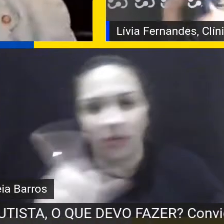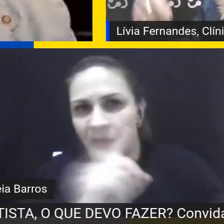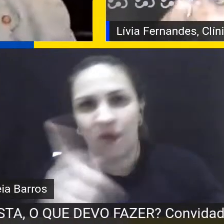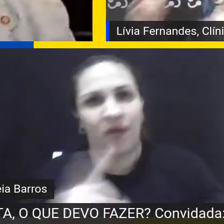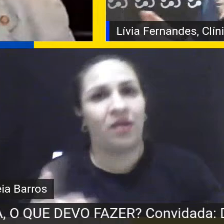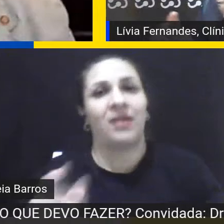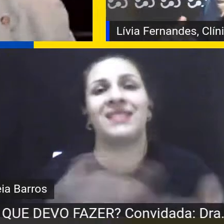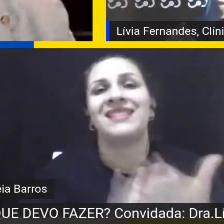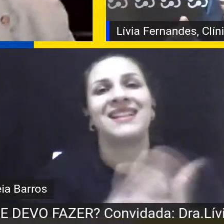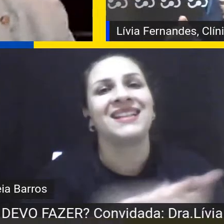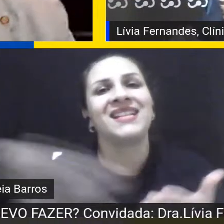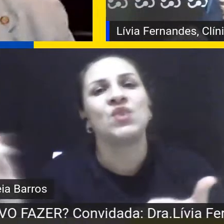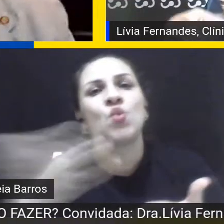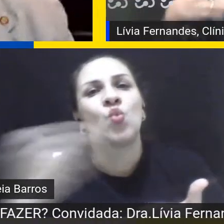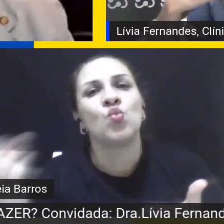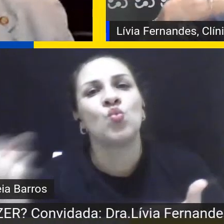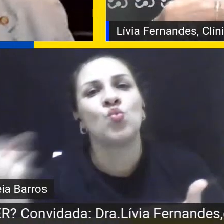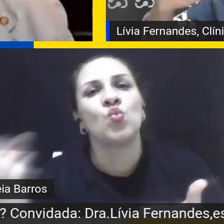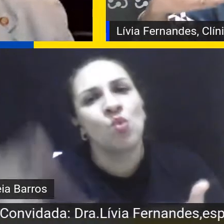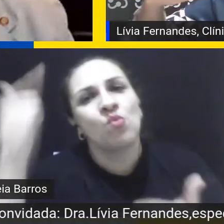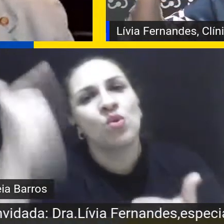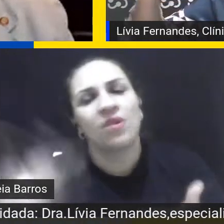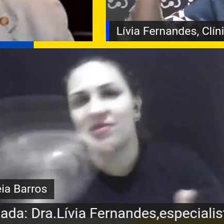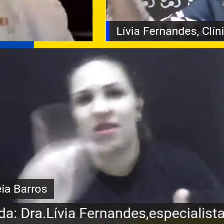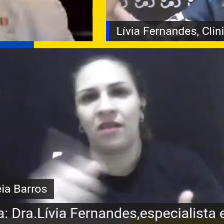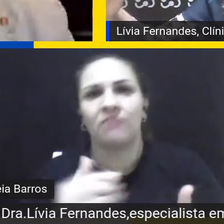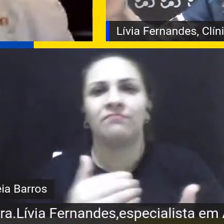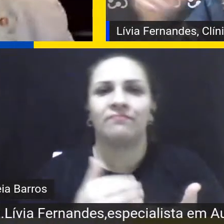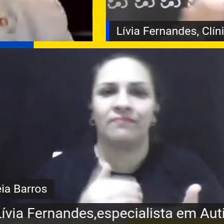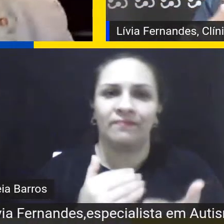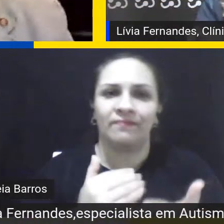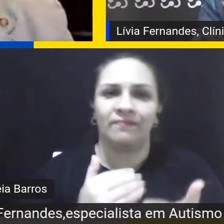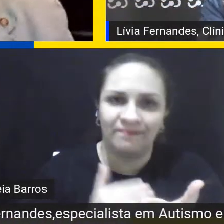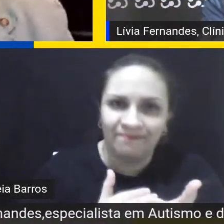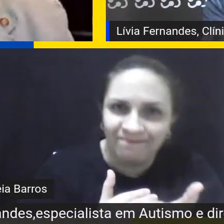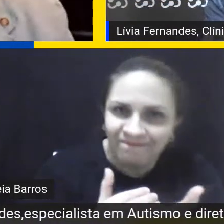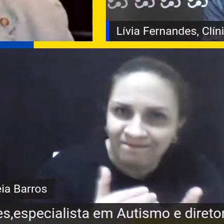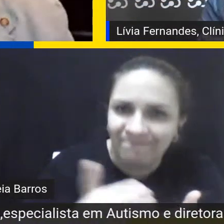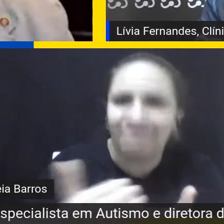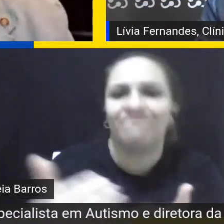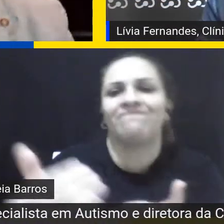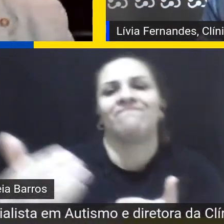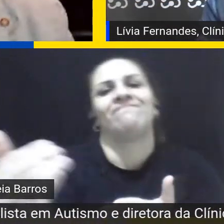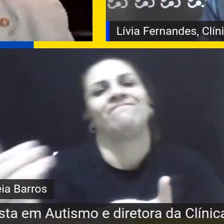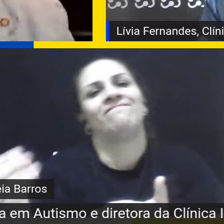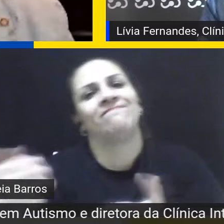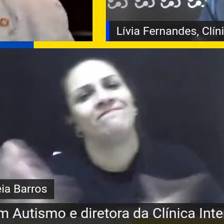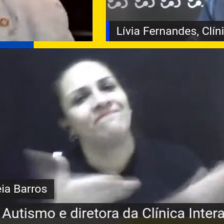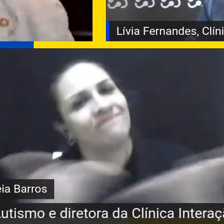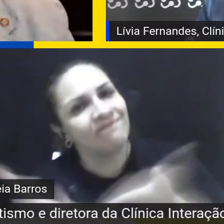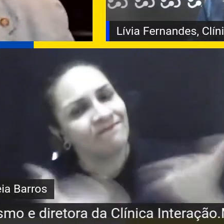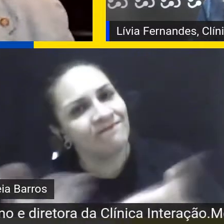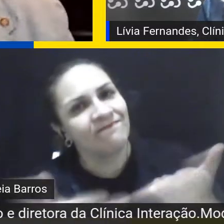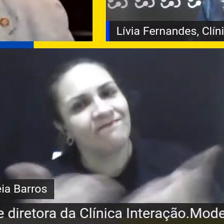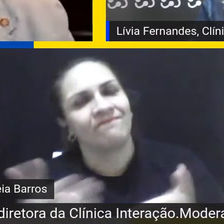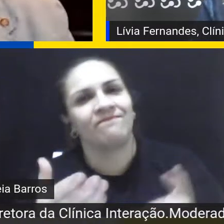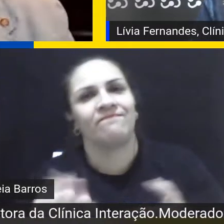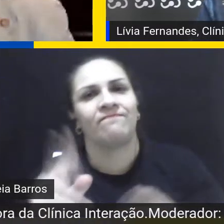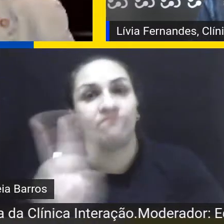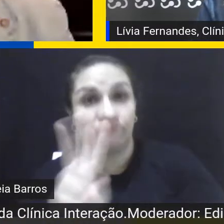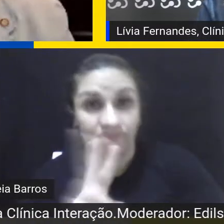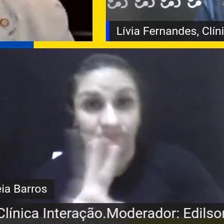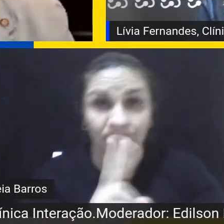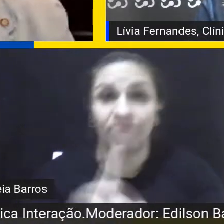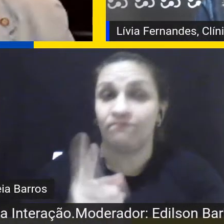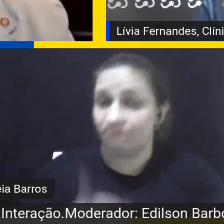vai reiniciar da estaca zero, ele vai partir do plano de tratamento que o supervisor está sempre